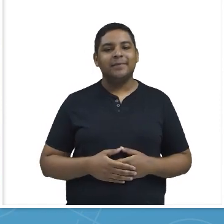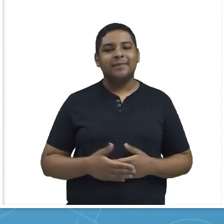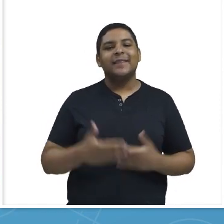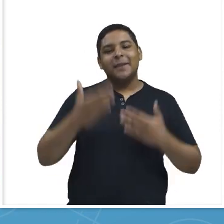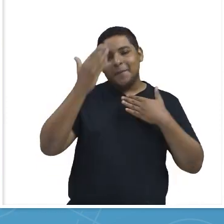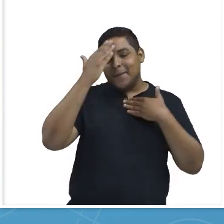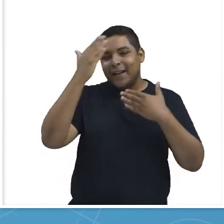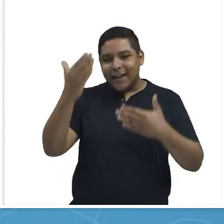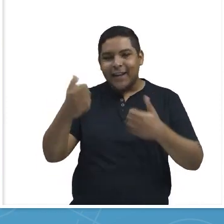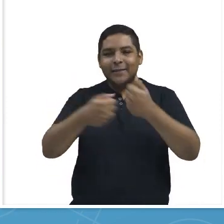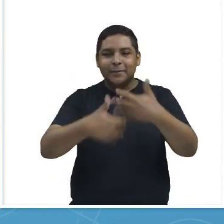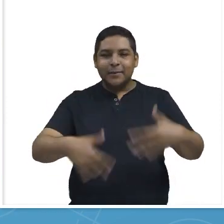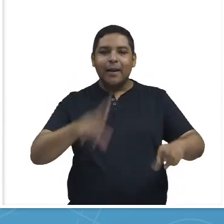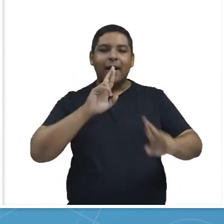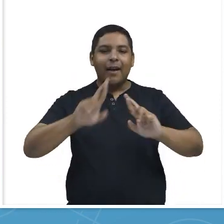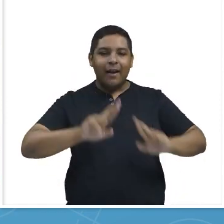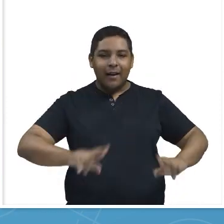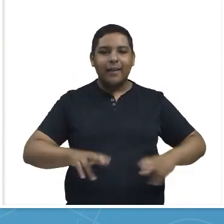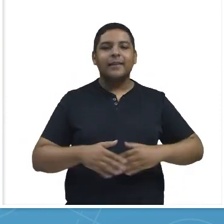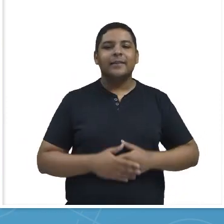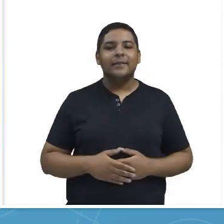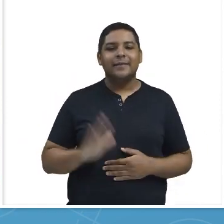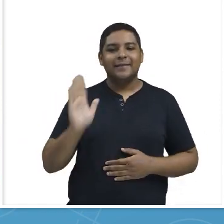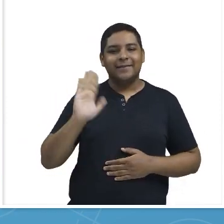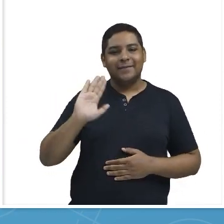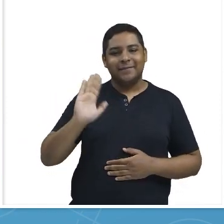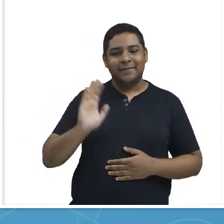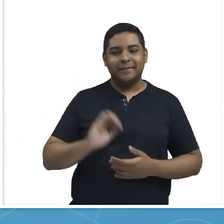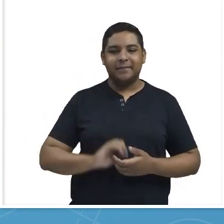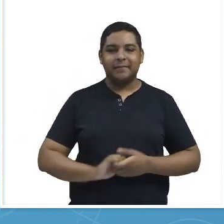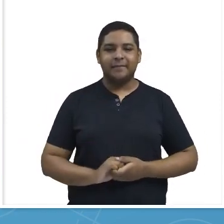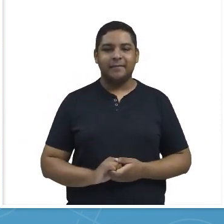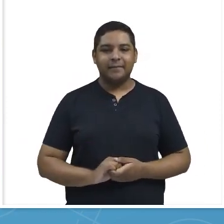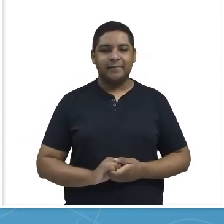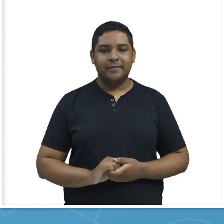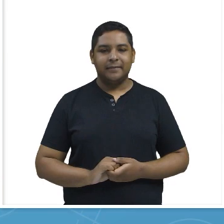so much pela participação de todos. See you!